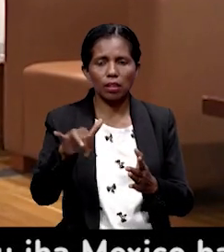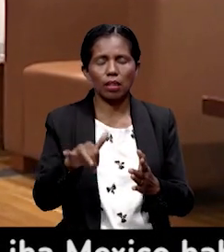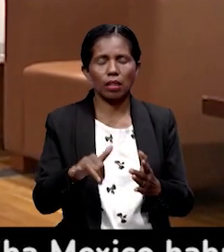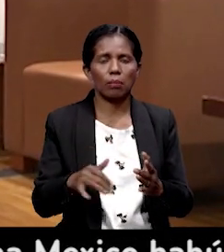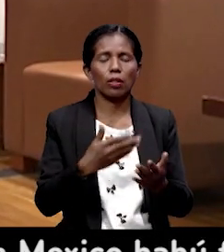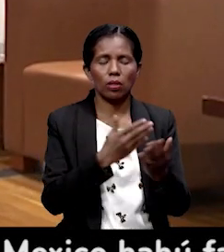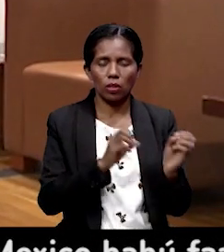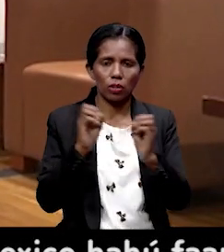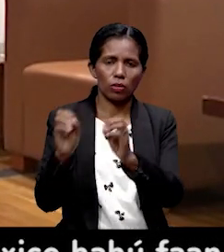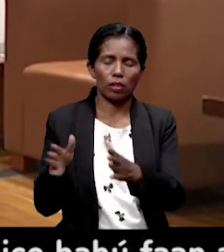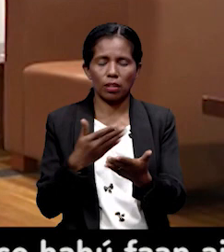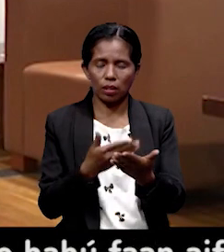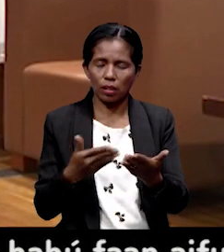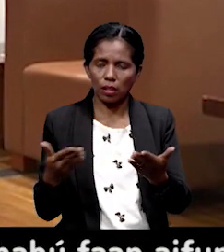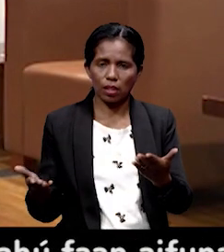quer dizer,